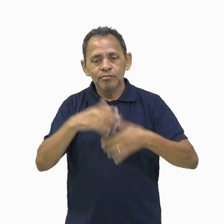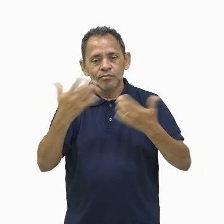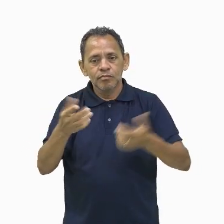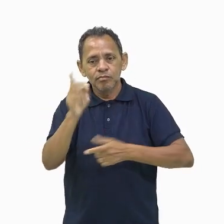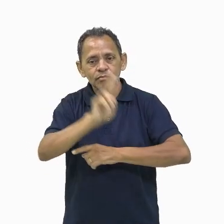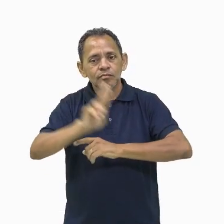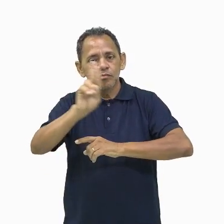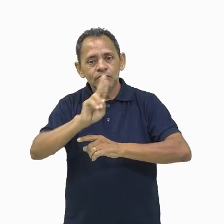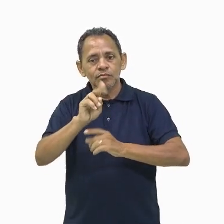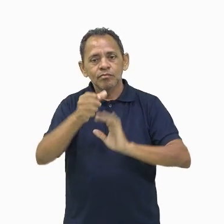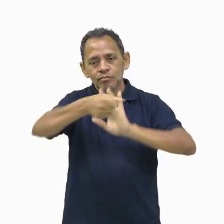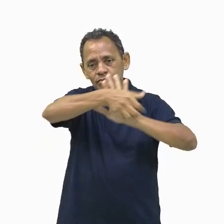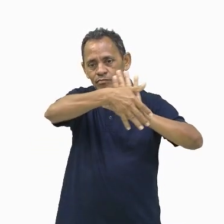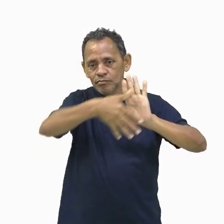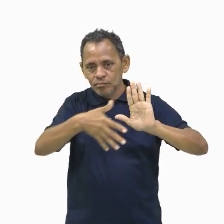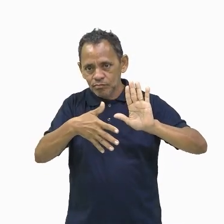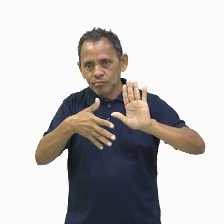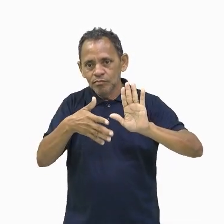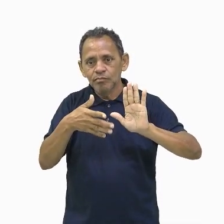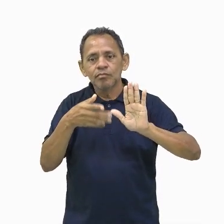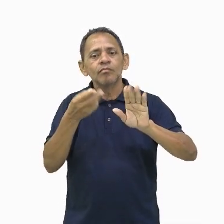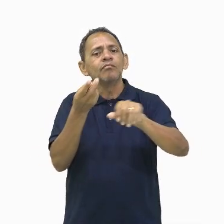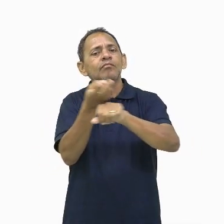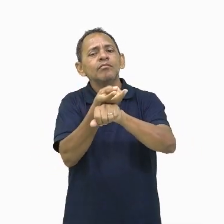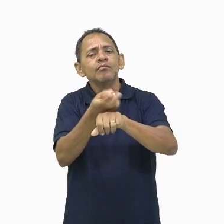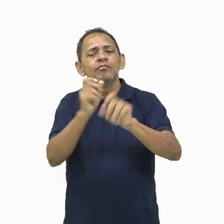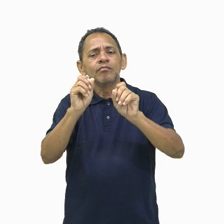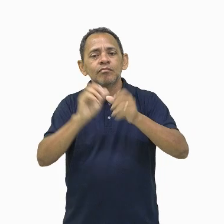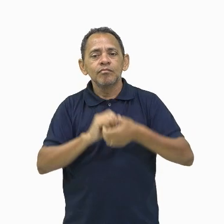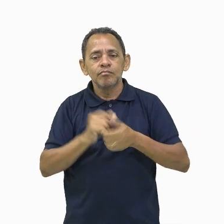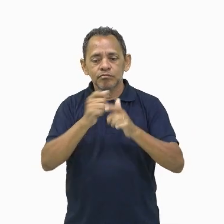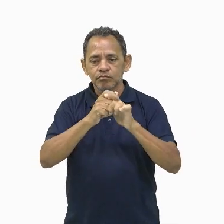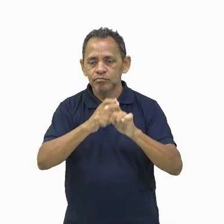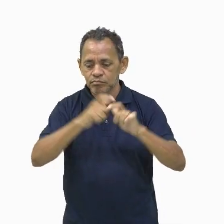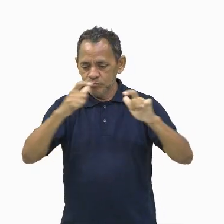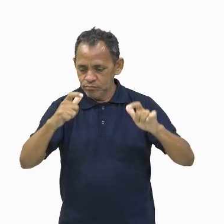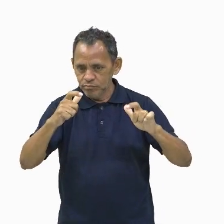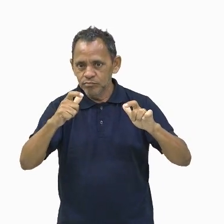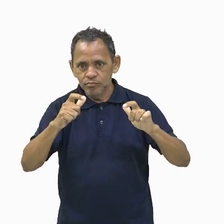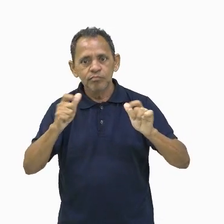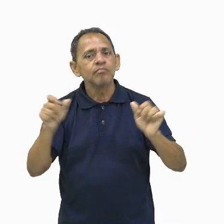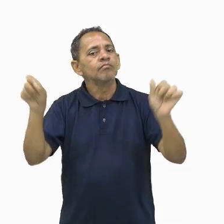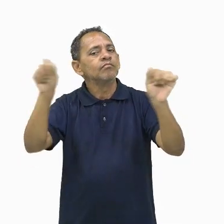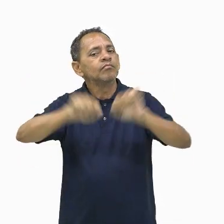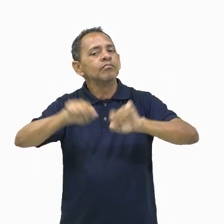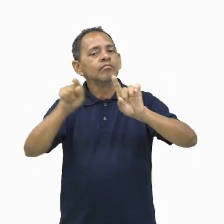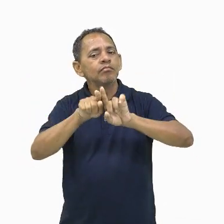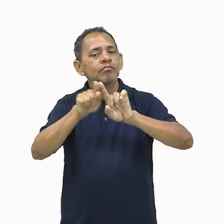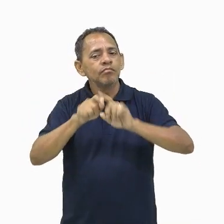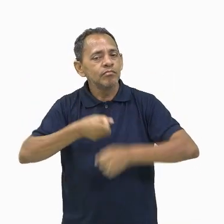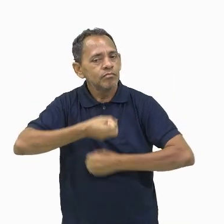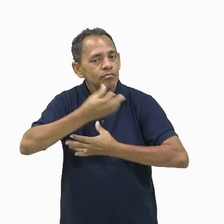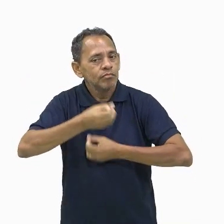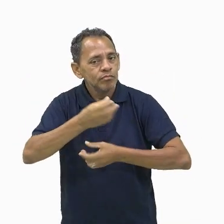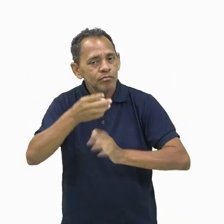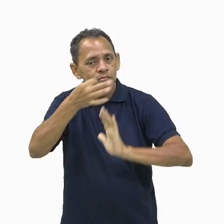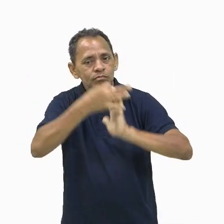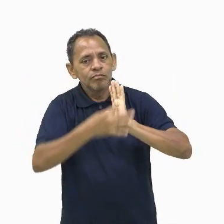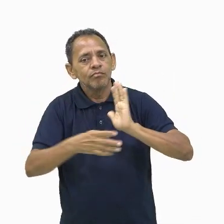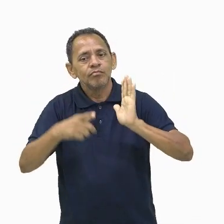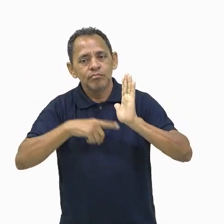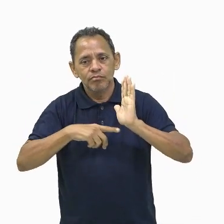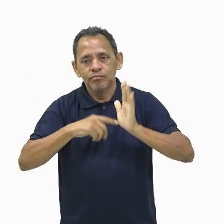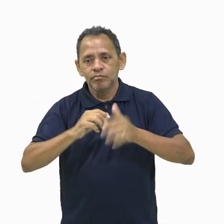utiliza uma figura de linguagem, o que se busca é justamente ampliar a possibilidade de expressão que os textos